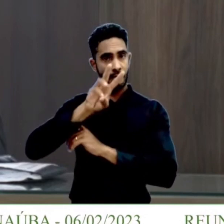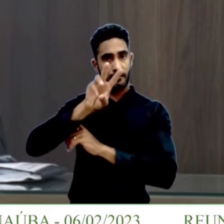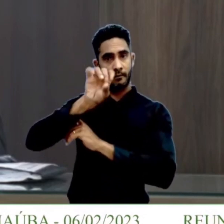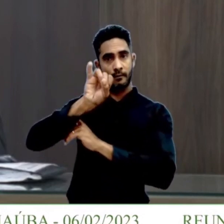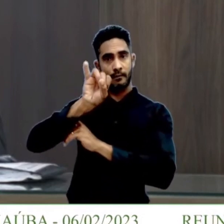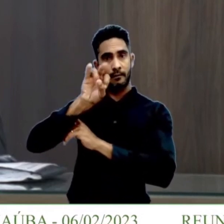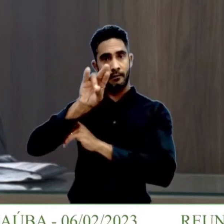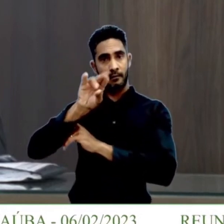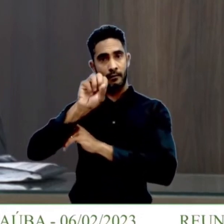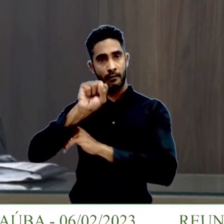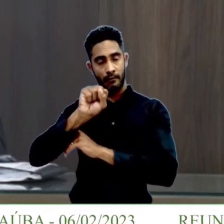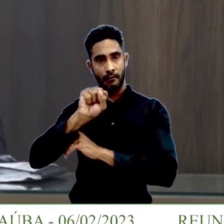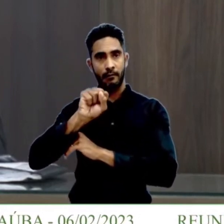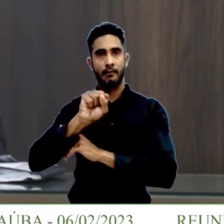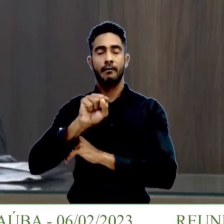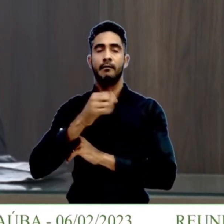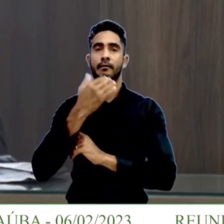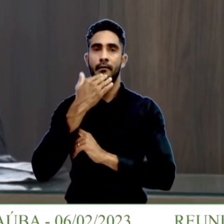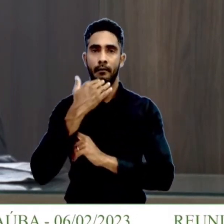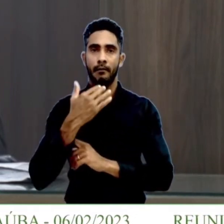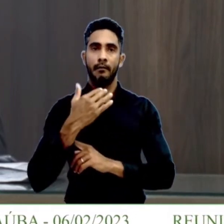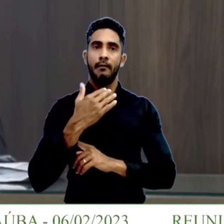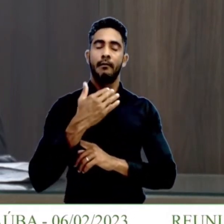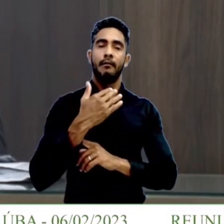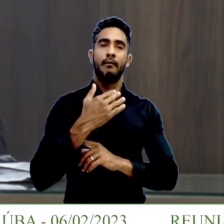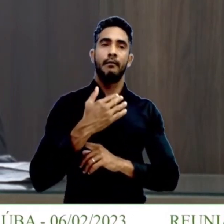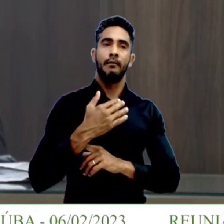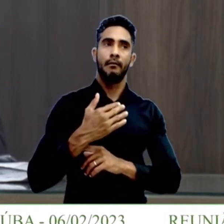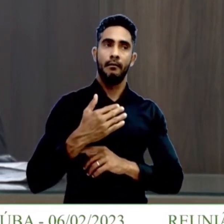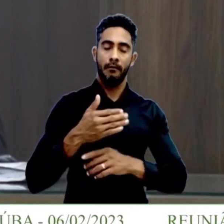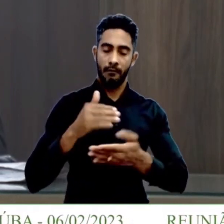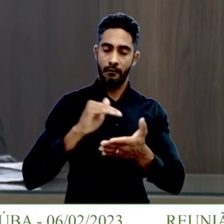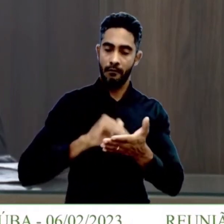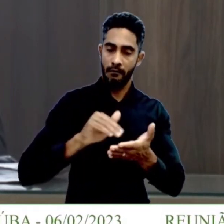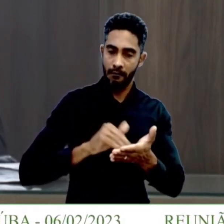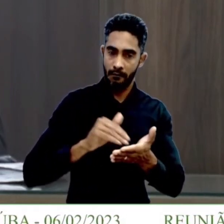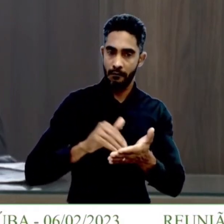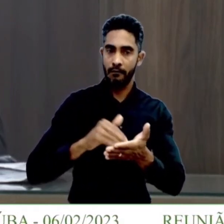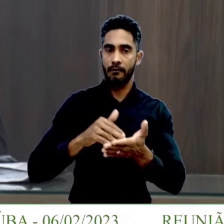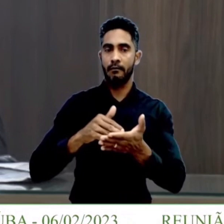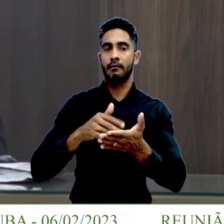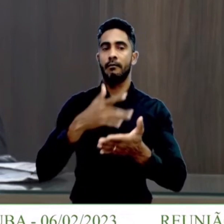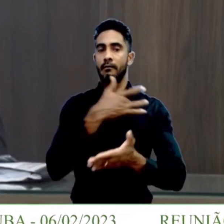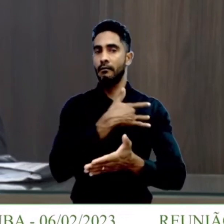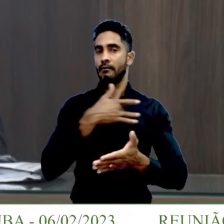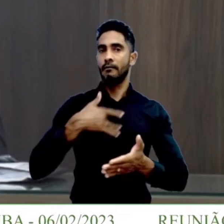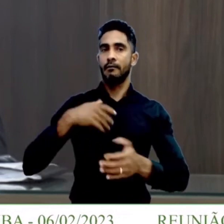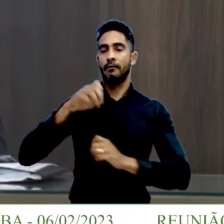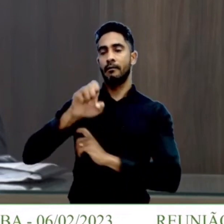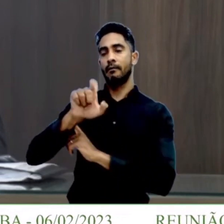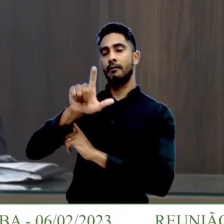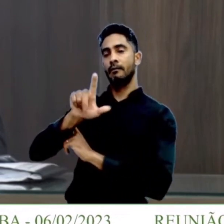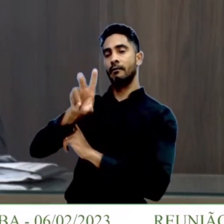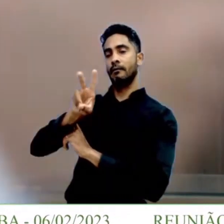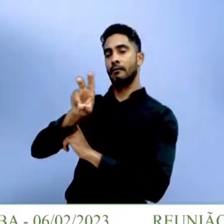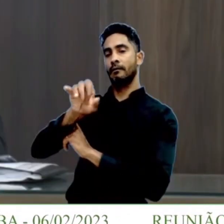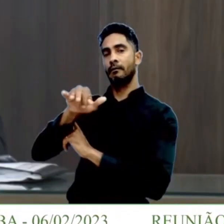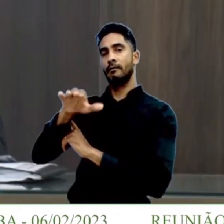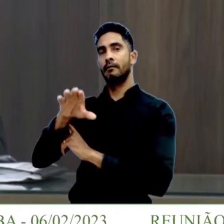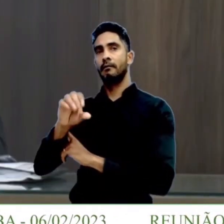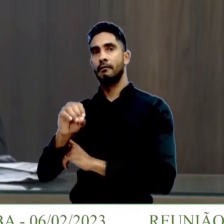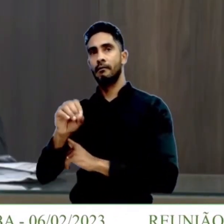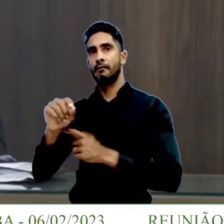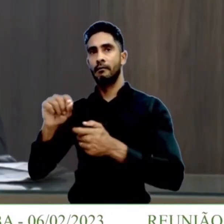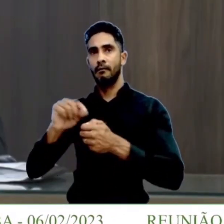Willis Carlos Lopes, que solicite ao ilustre secretário de Saúde, o senhor Elvésio Campos Albuquerque, que